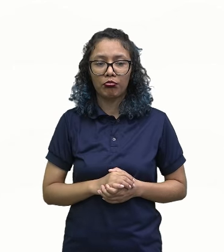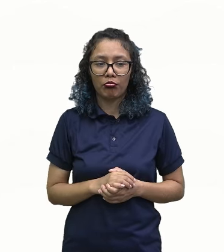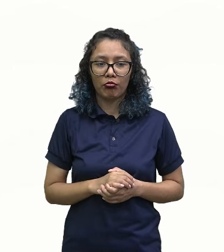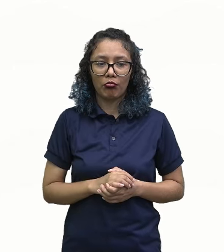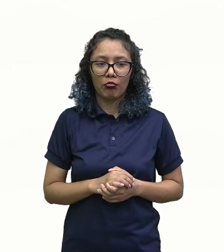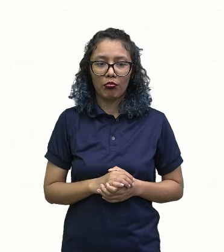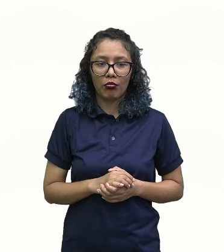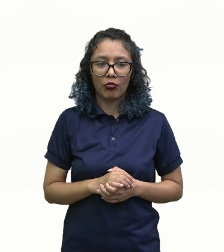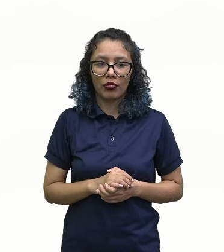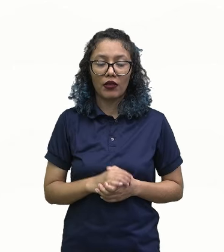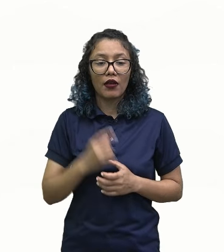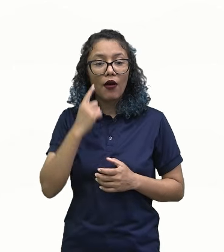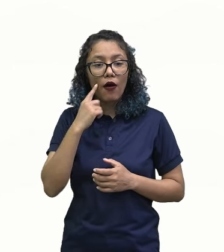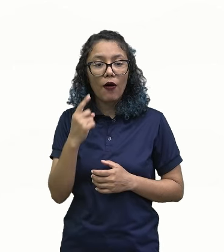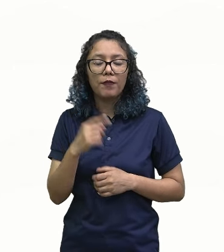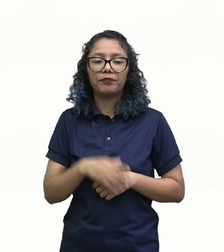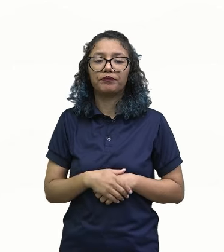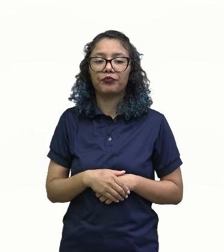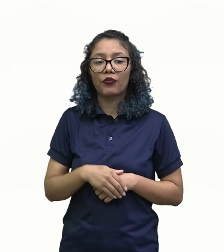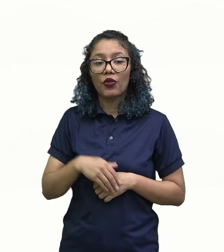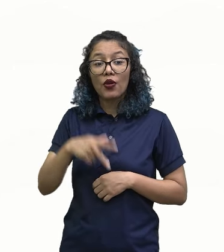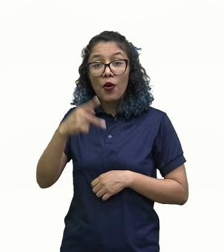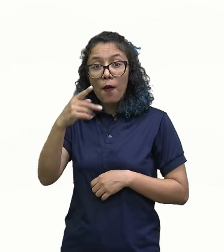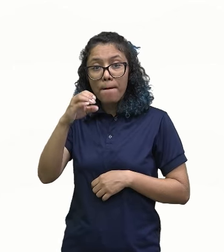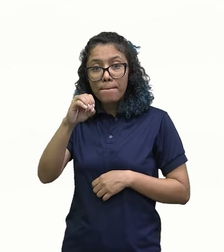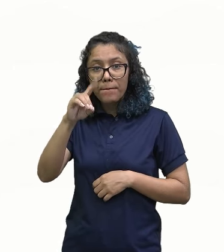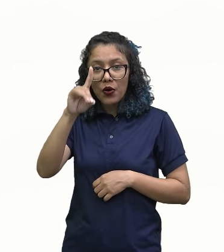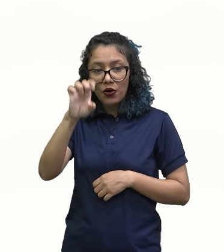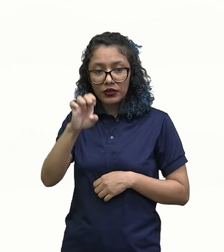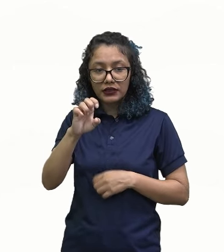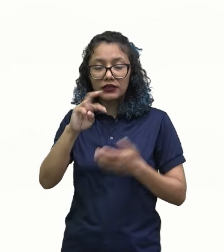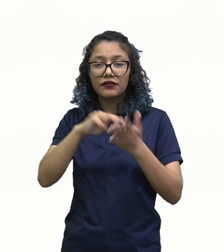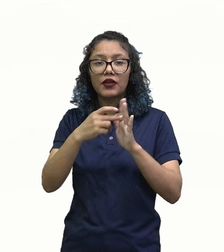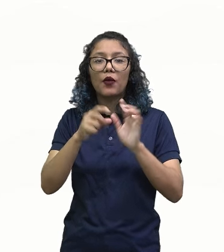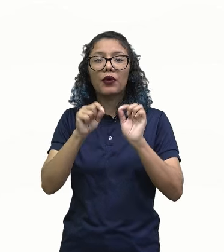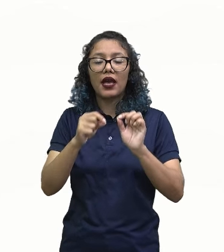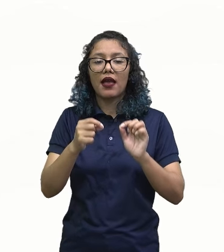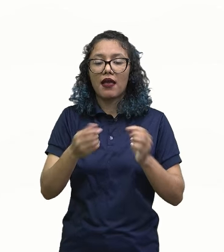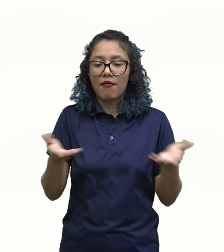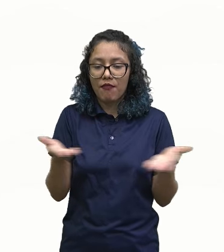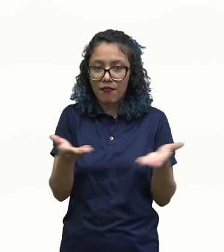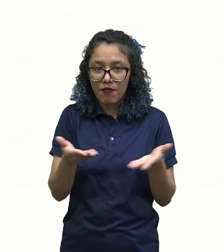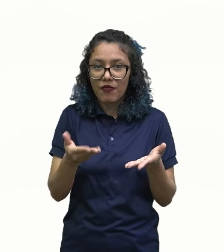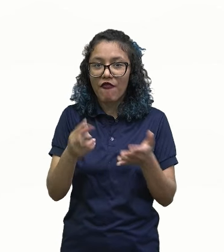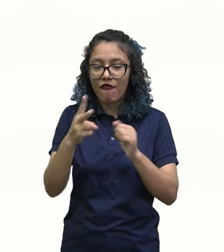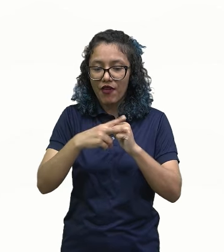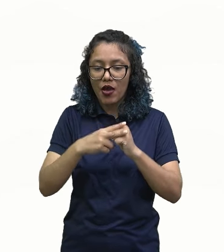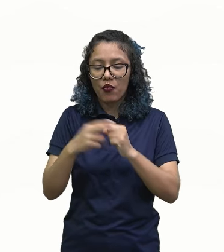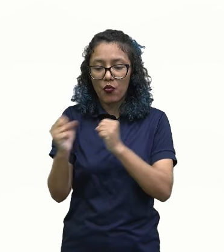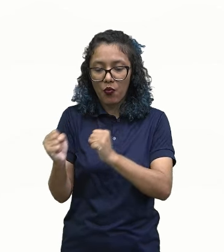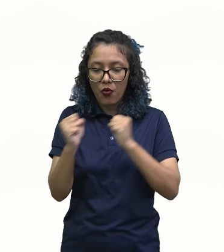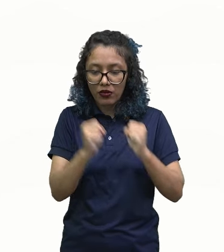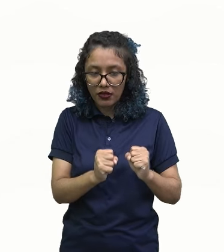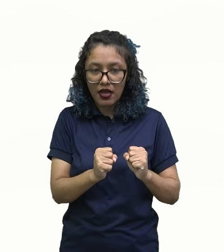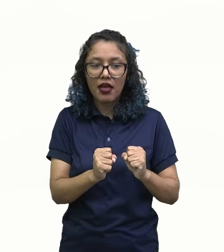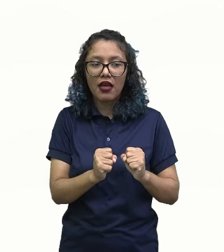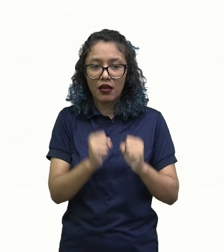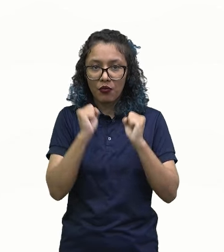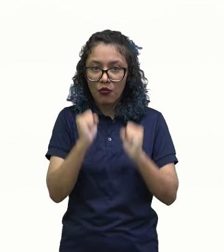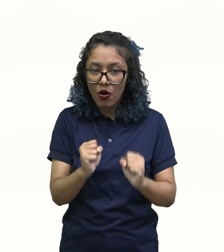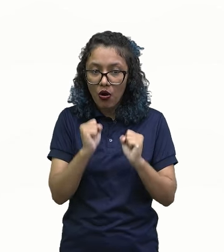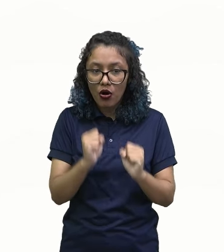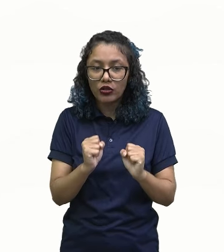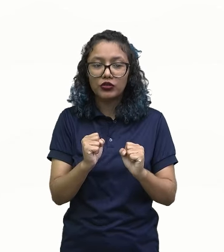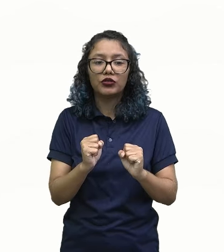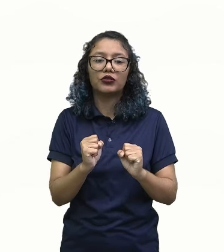falo pode, é presente, é o verbo poder agora, só que no presente. E quando eu falo